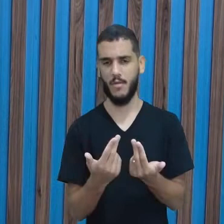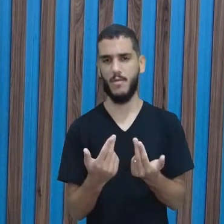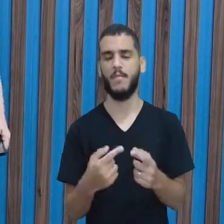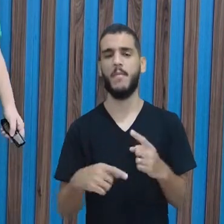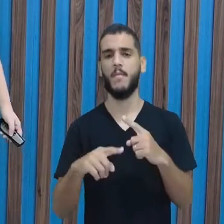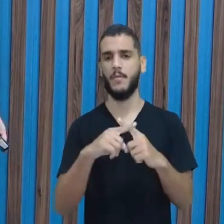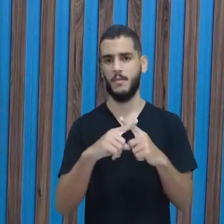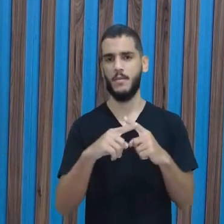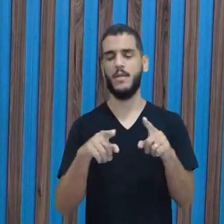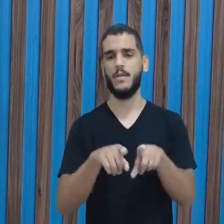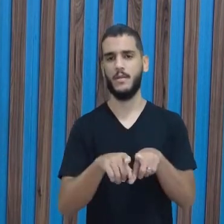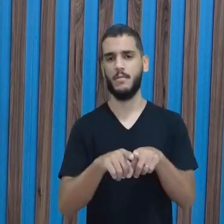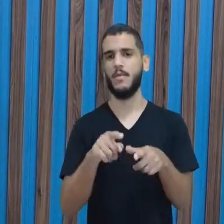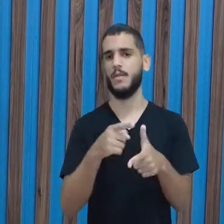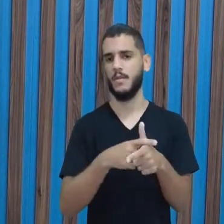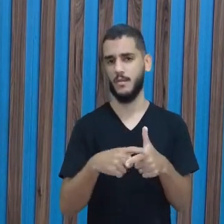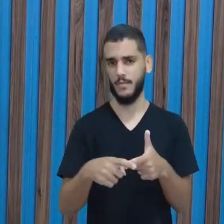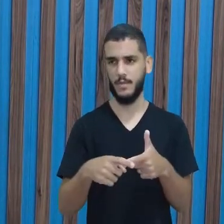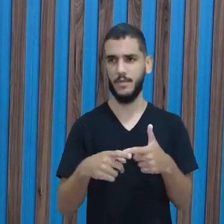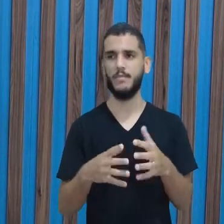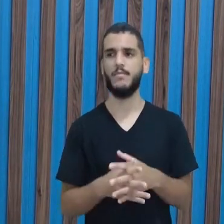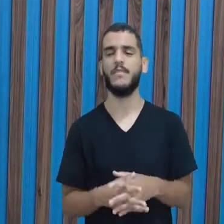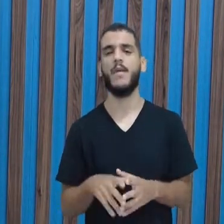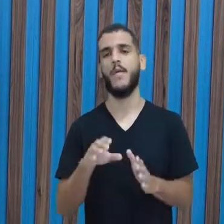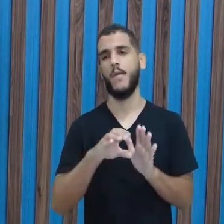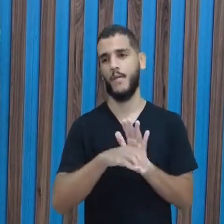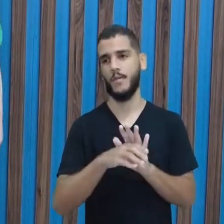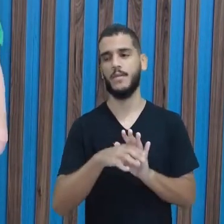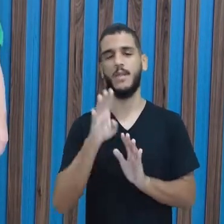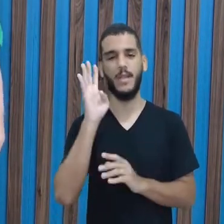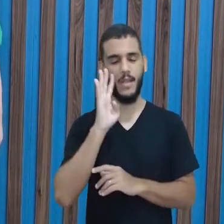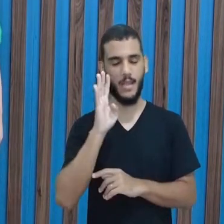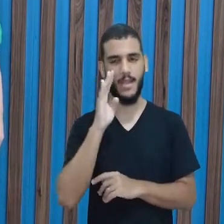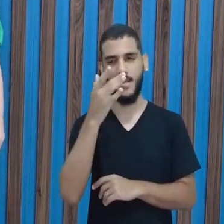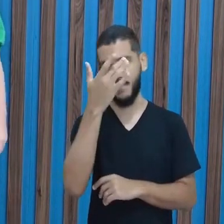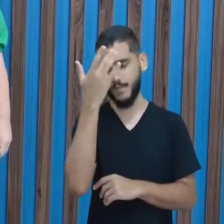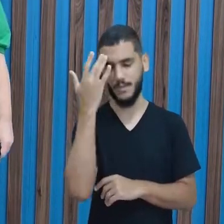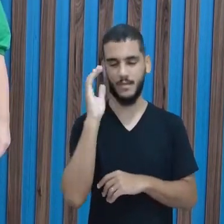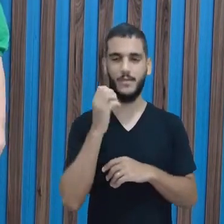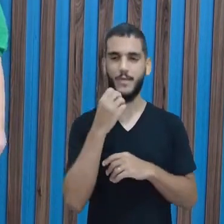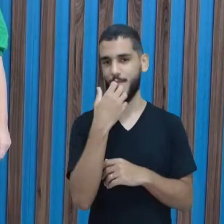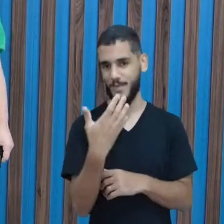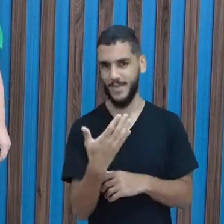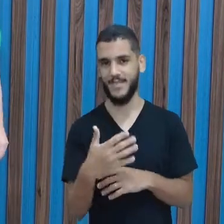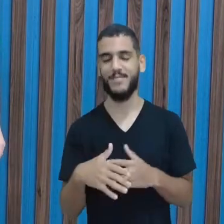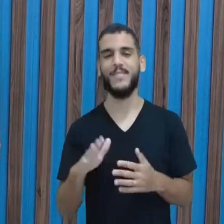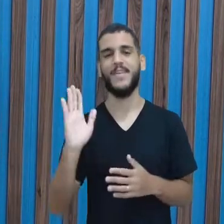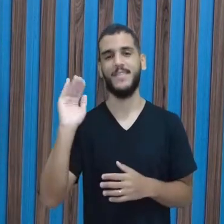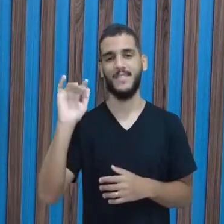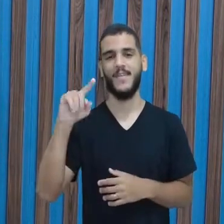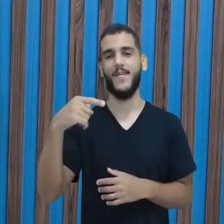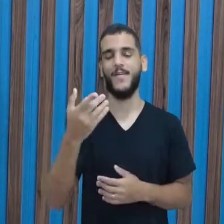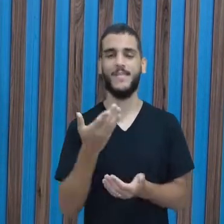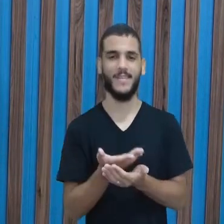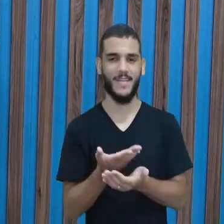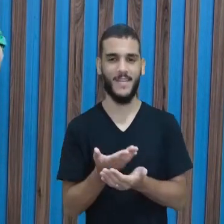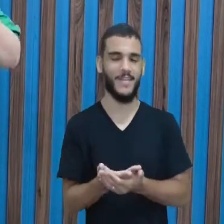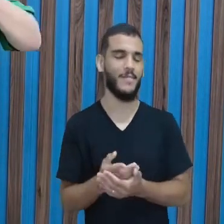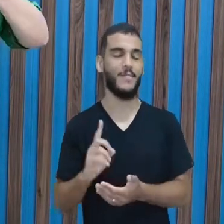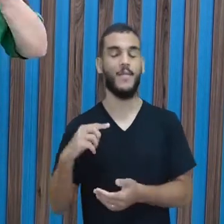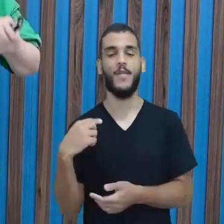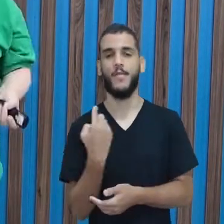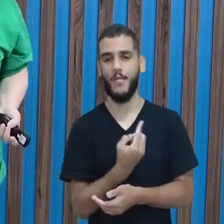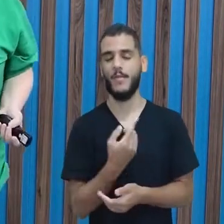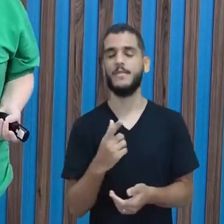Multiplicar e dividir. Tudo bem? Esse conceito é muito legal, pessoal. Bem, agora até a próxima aula, que a gente